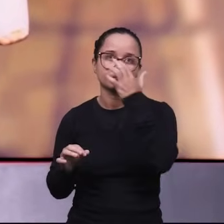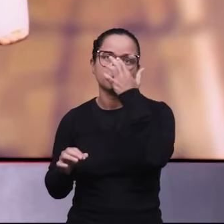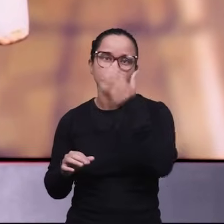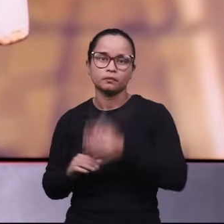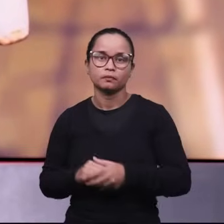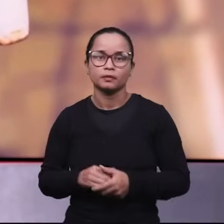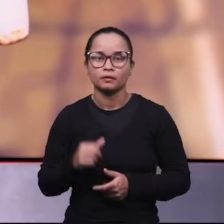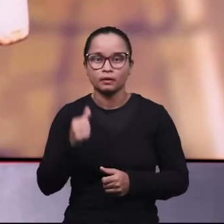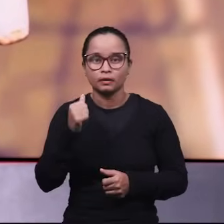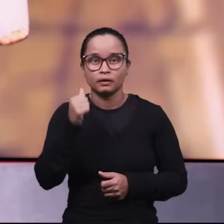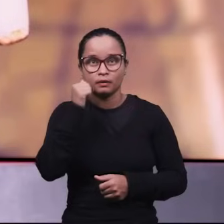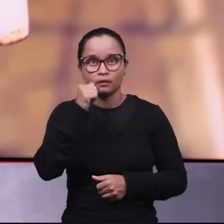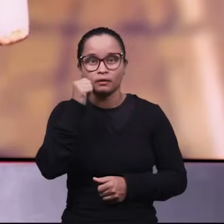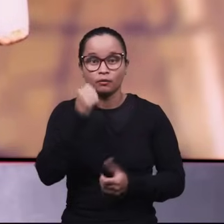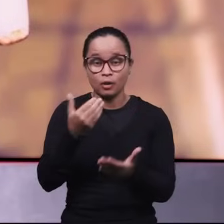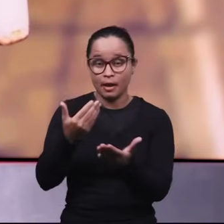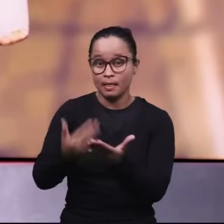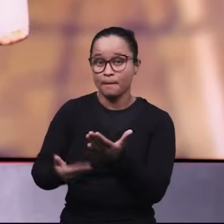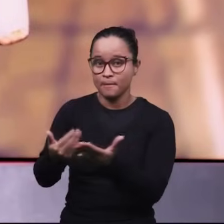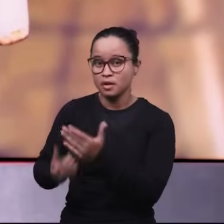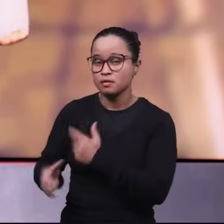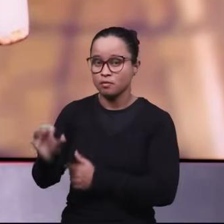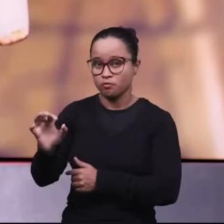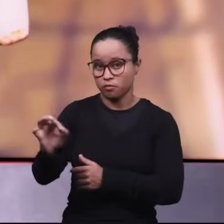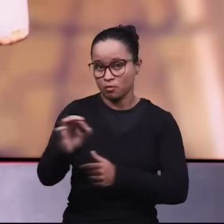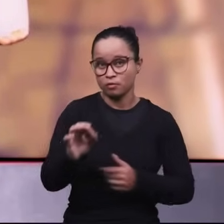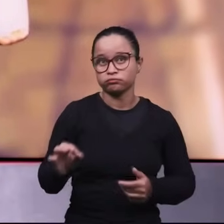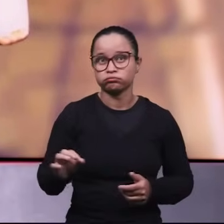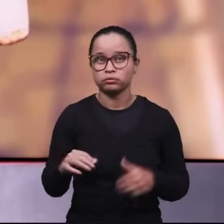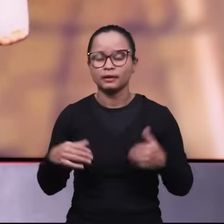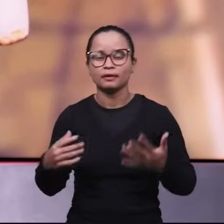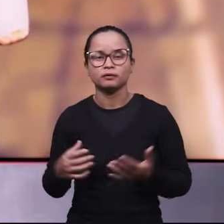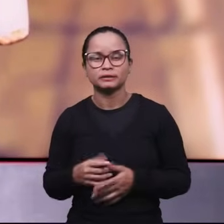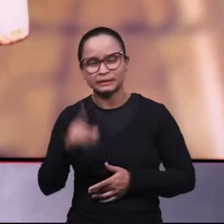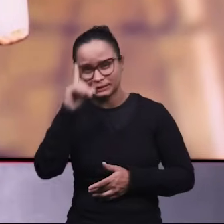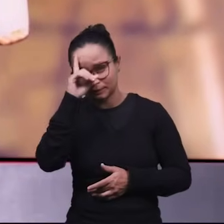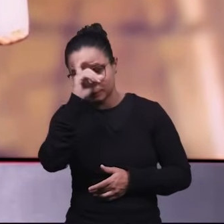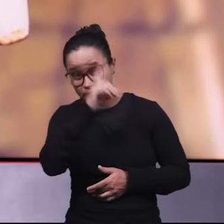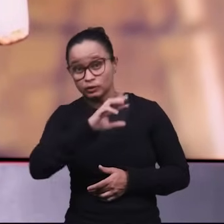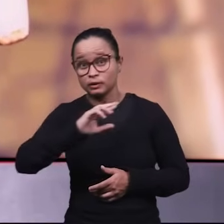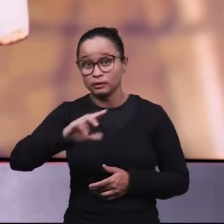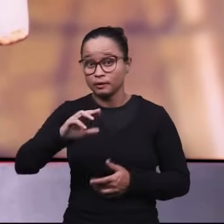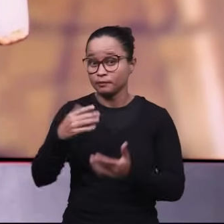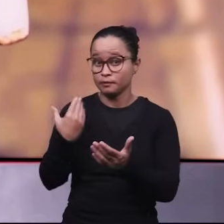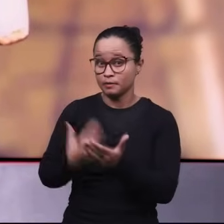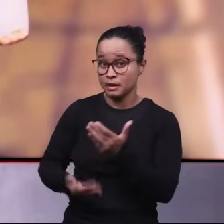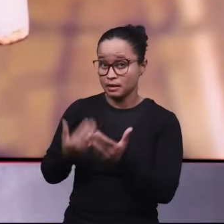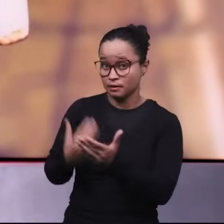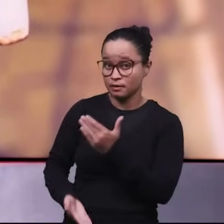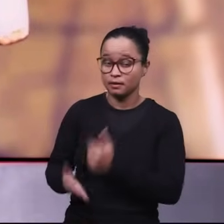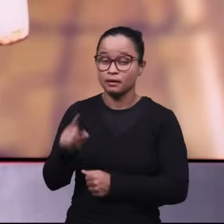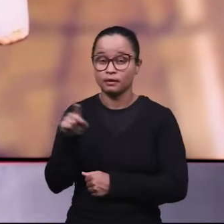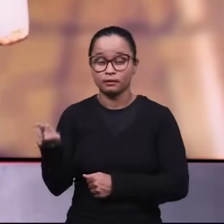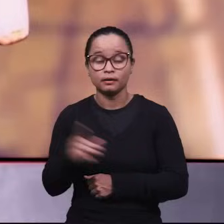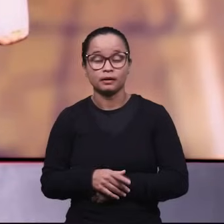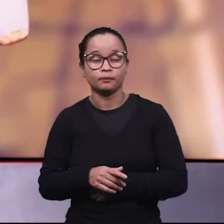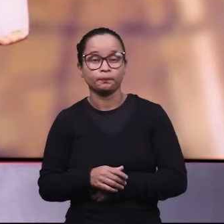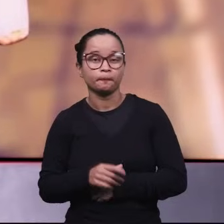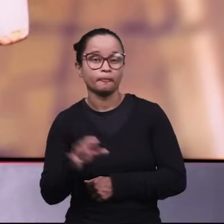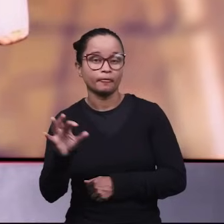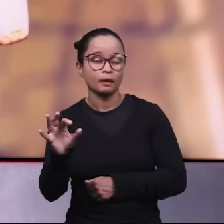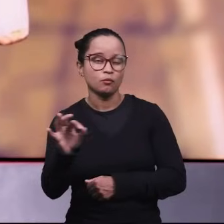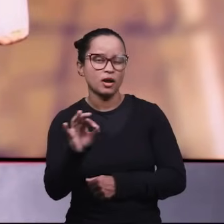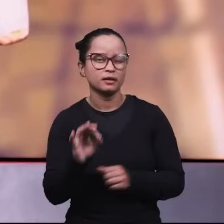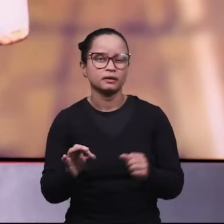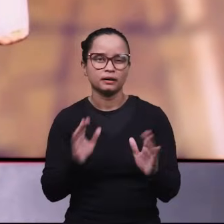a mulher perdeu uma. Não era difícil perder uma moeda naquela época, porque em